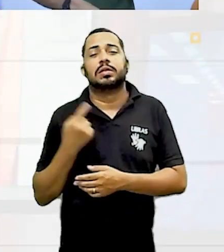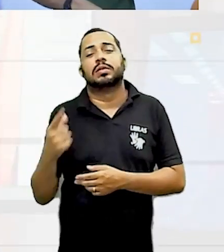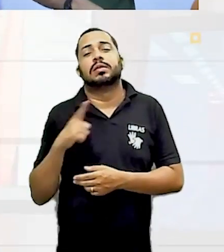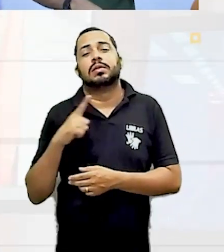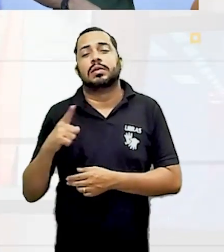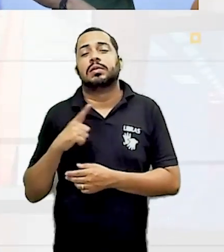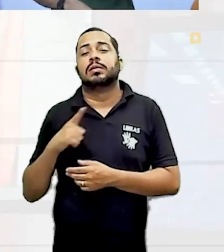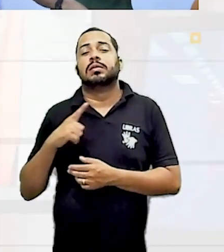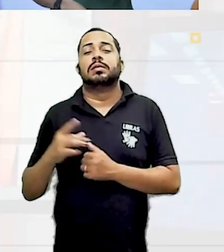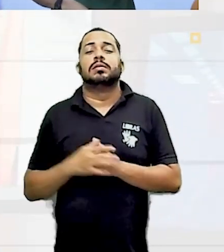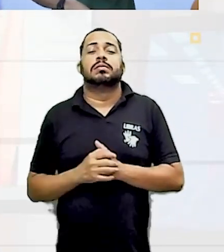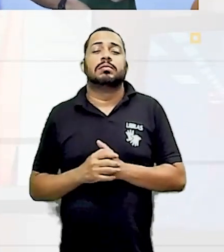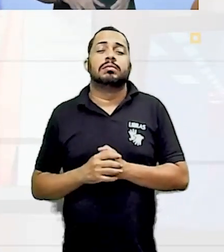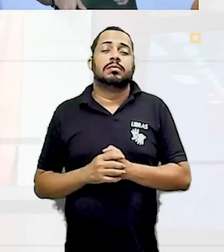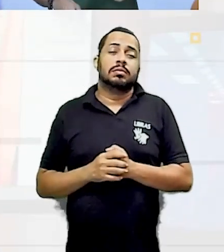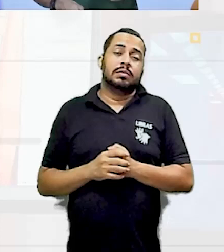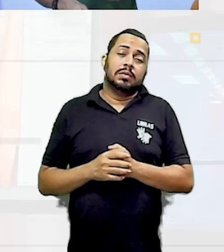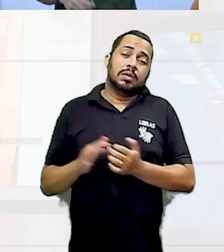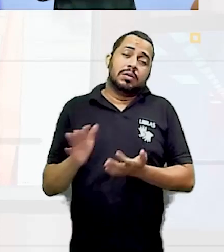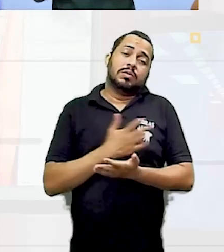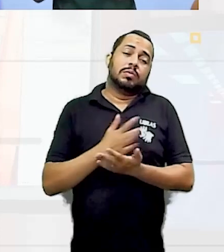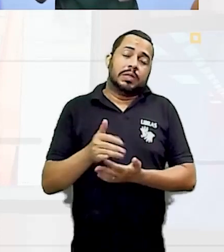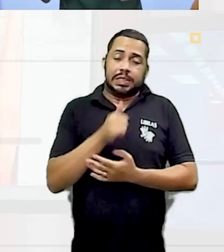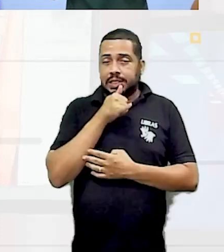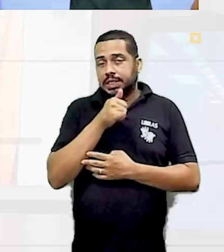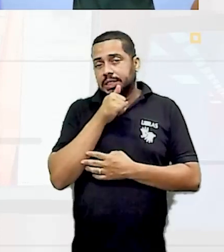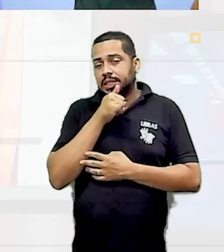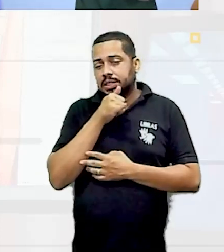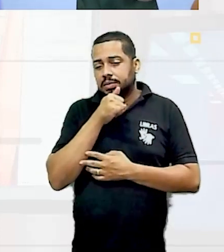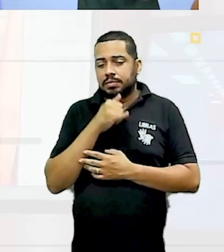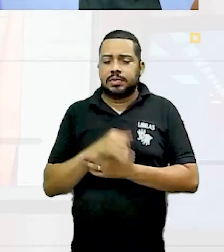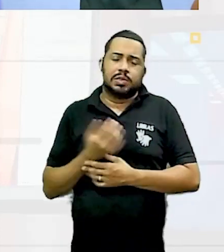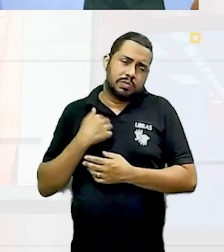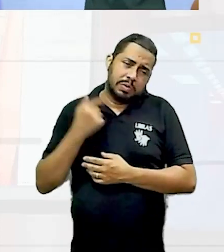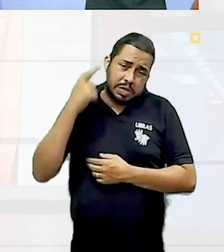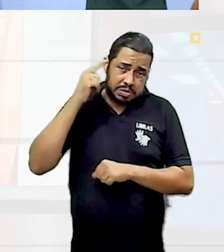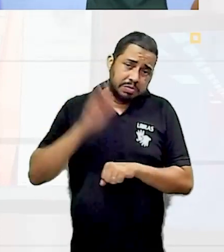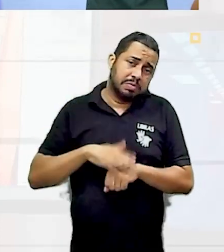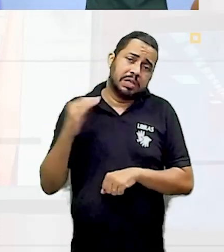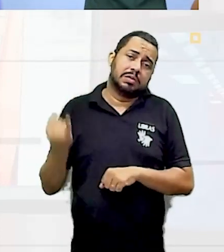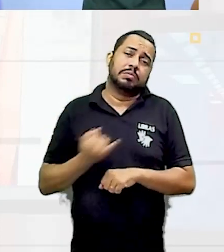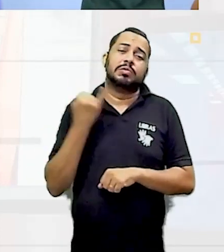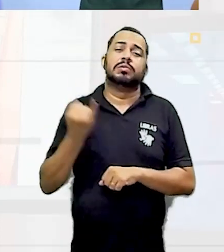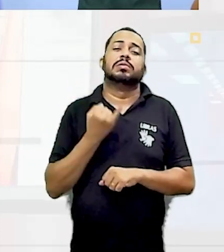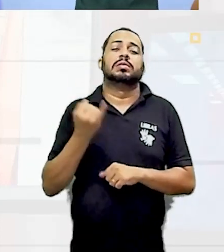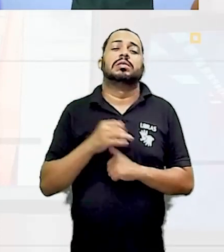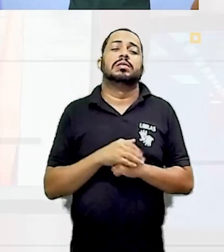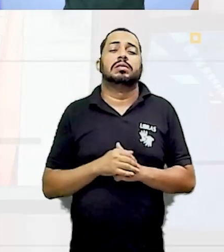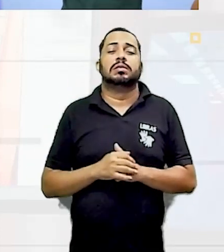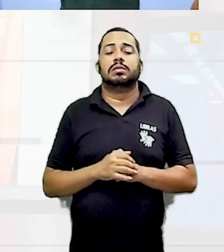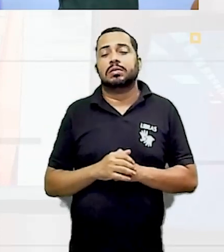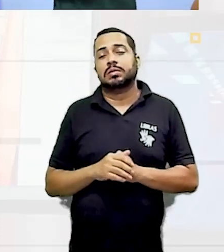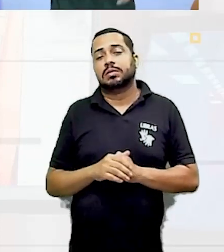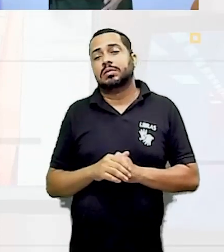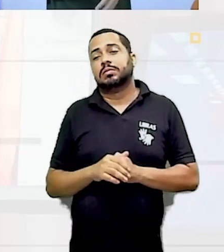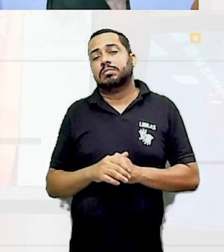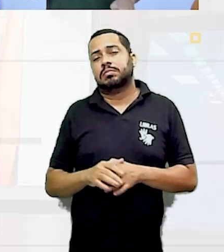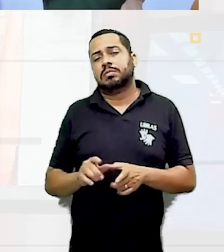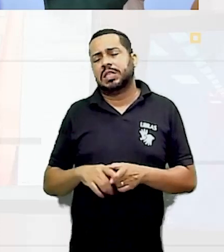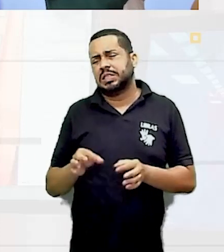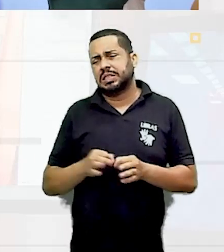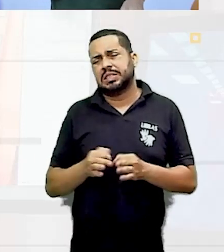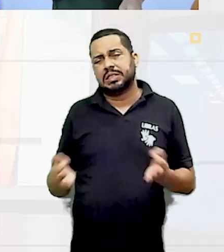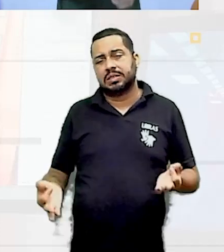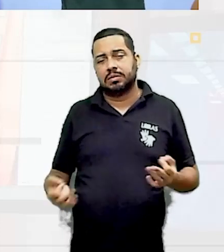tem alguns exemplozinhos que eu trouxe, três que eu acho mais importante, assim, e mais prático e simples